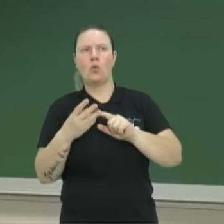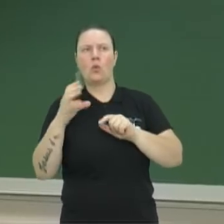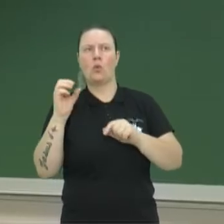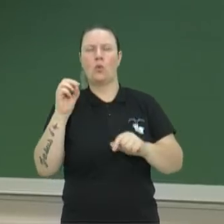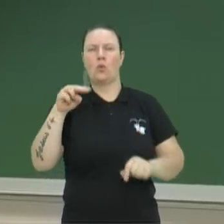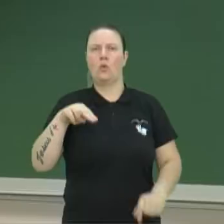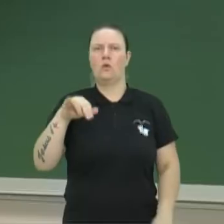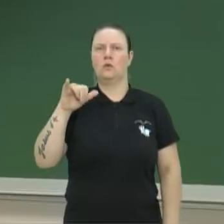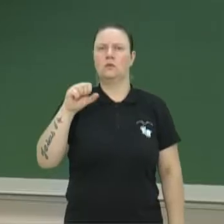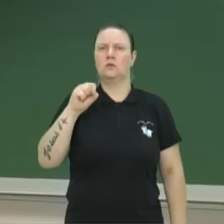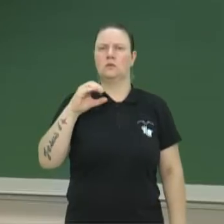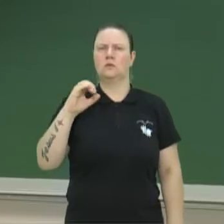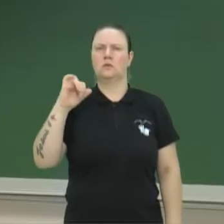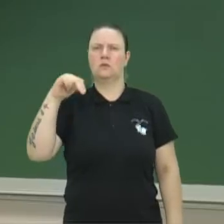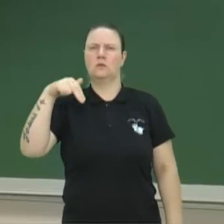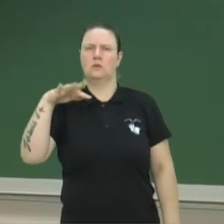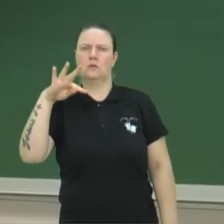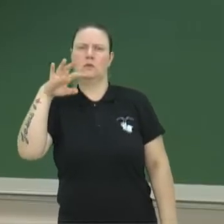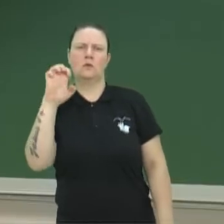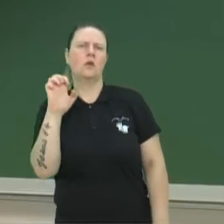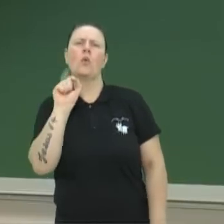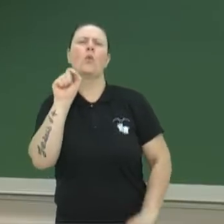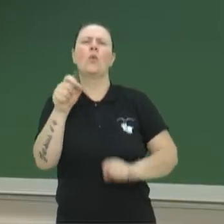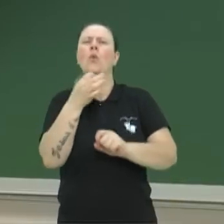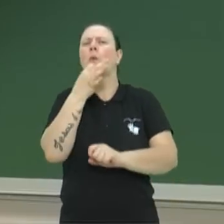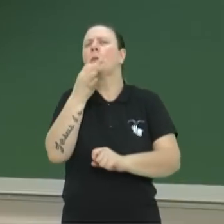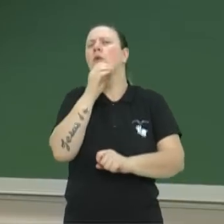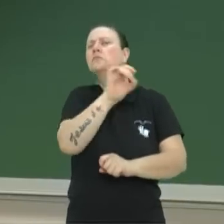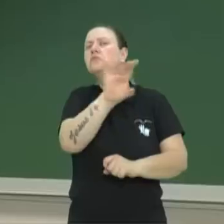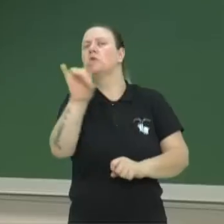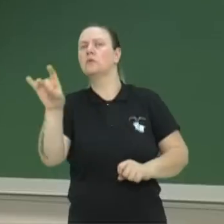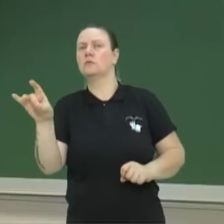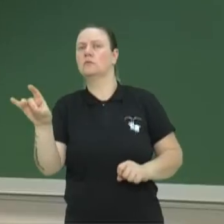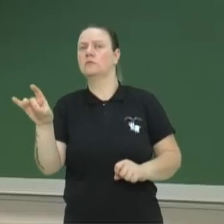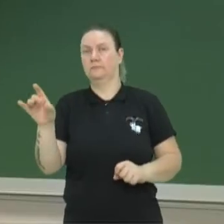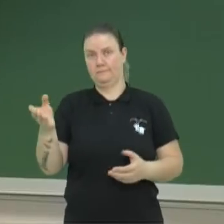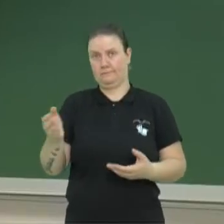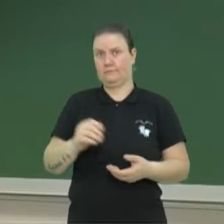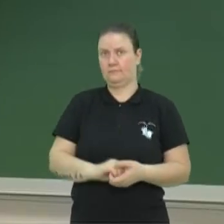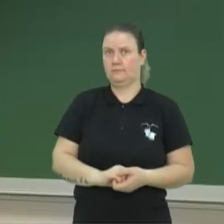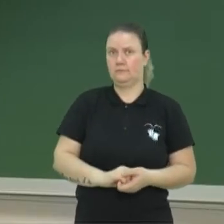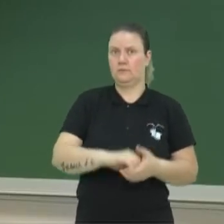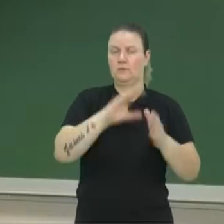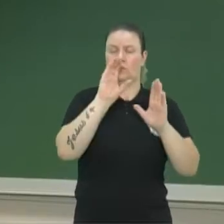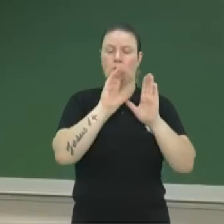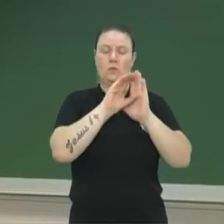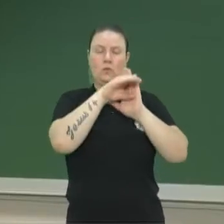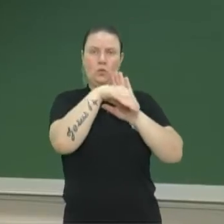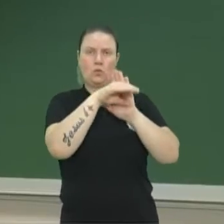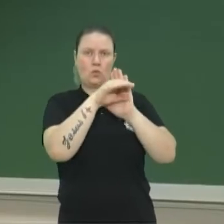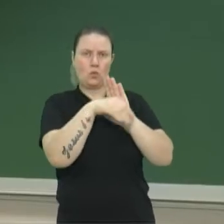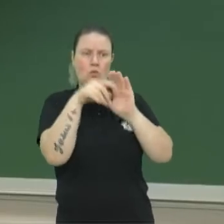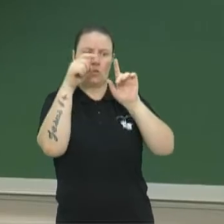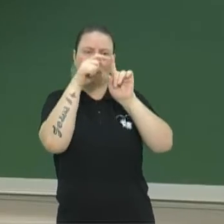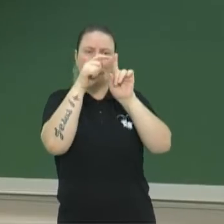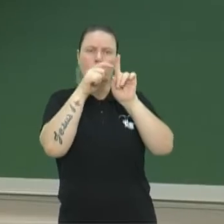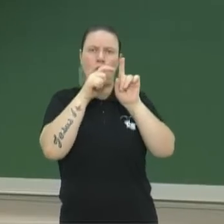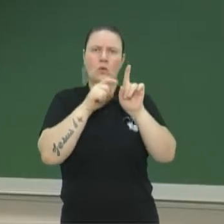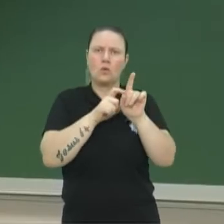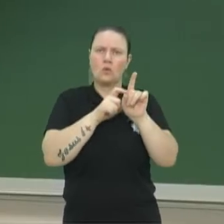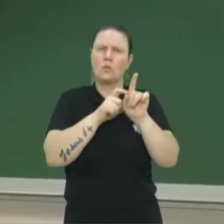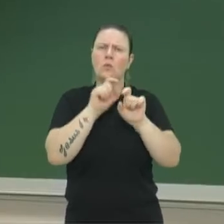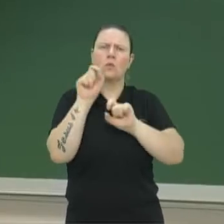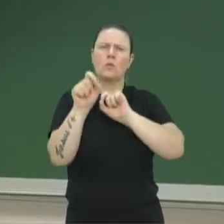onisciente? O que vocês acham, pessoal, aí? Pelo que a gente viu ali daqueles conceitos, né, dos tipos de narrador,